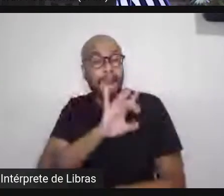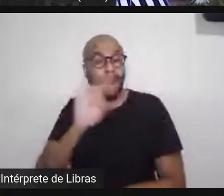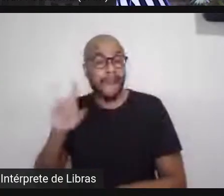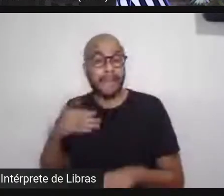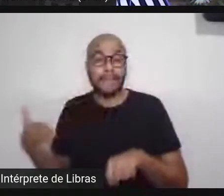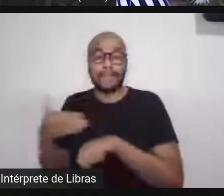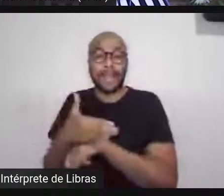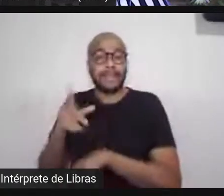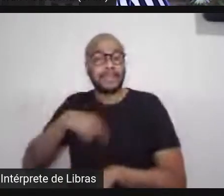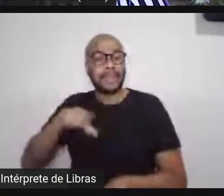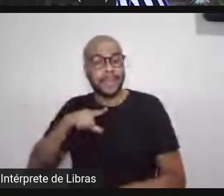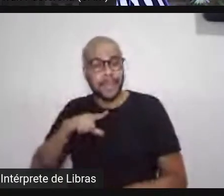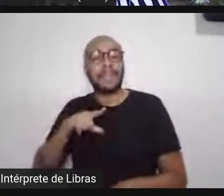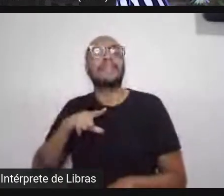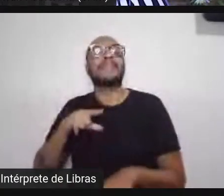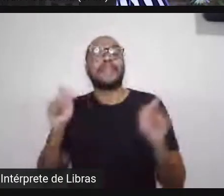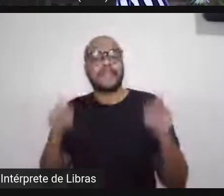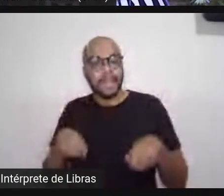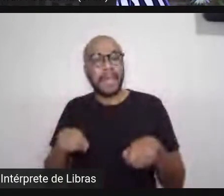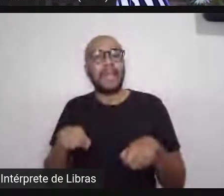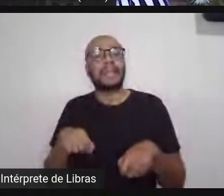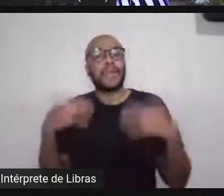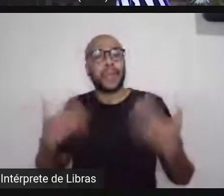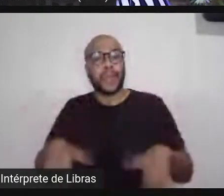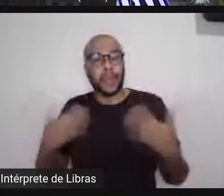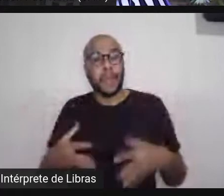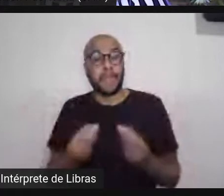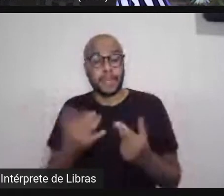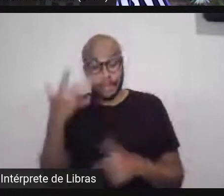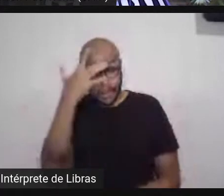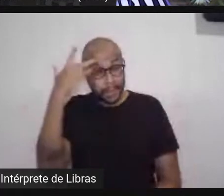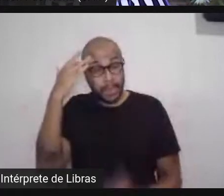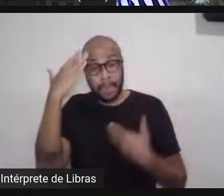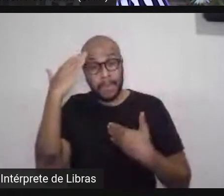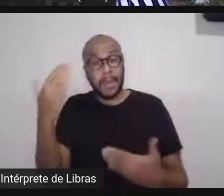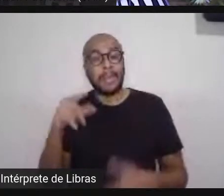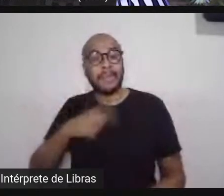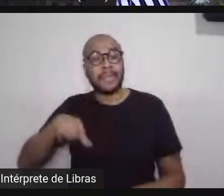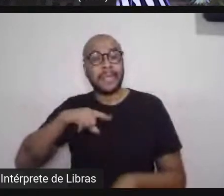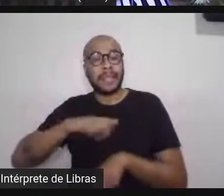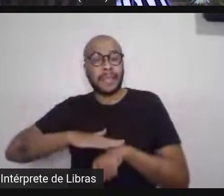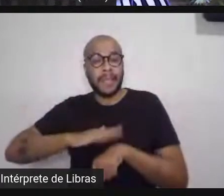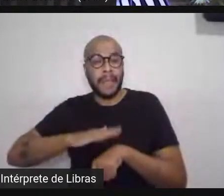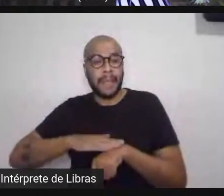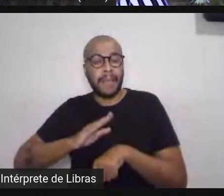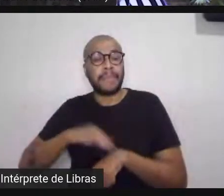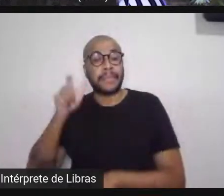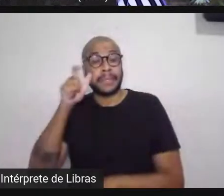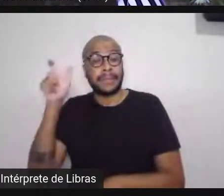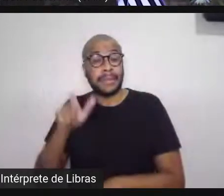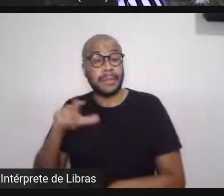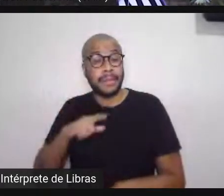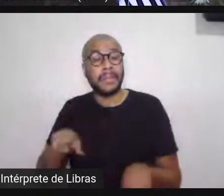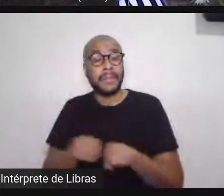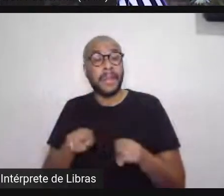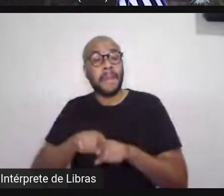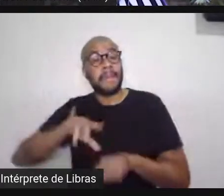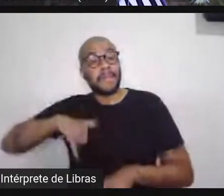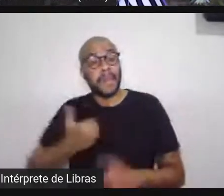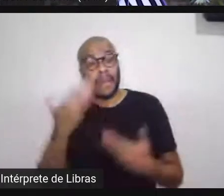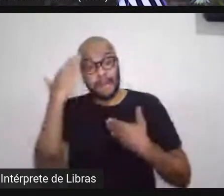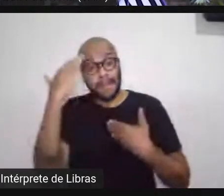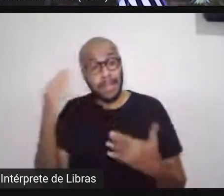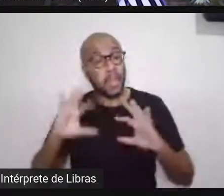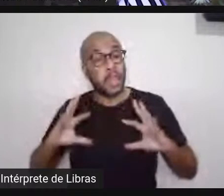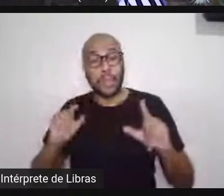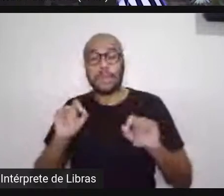aqui em quantidade tão grande. Muito obrigada pelo tempo de vocês, pelo interesse. Queria agradecer a todo mundo